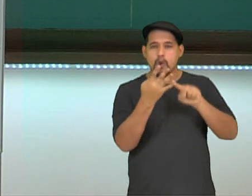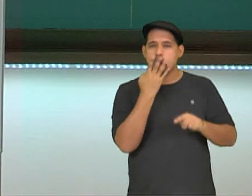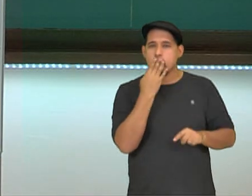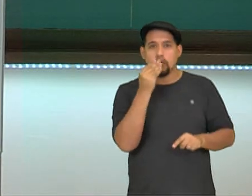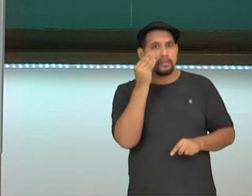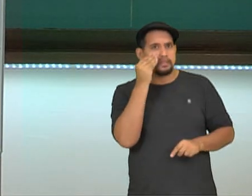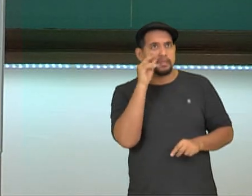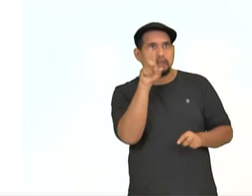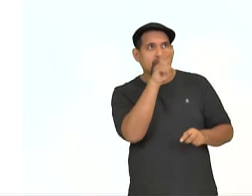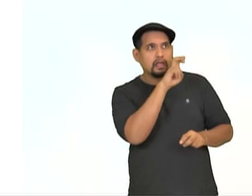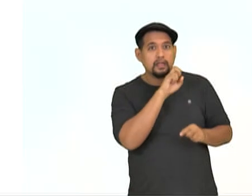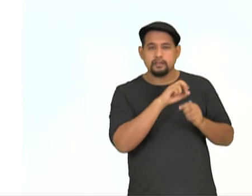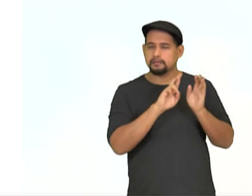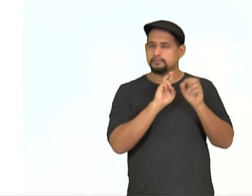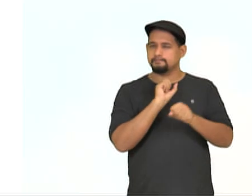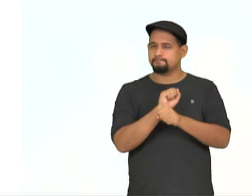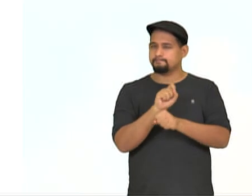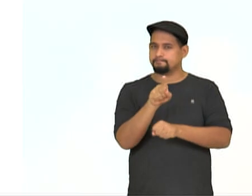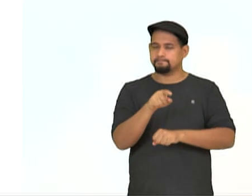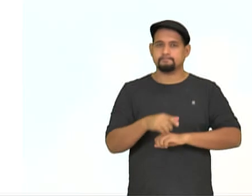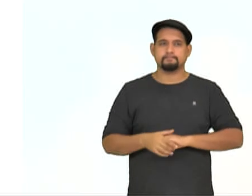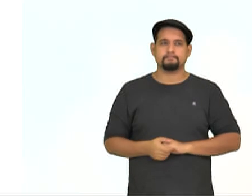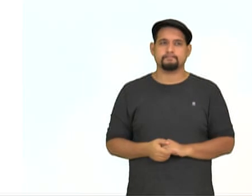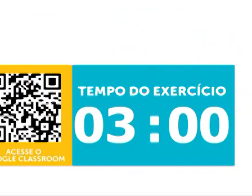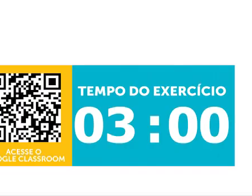Tenta lá e eu fico aguardando aqui. Até daqui a pouquinho.